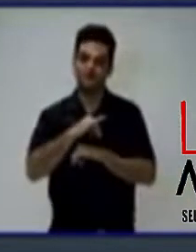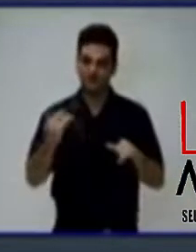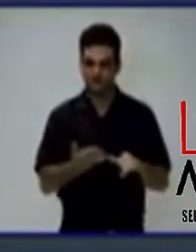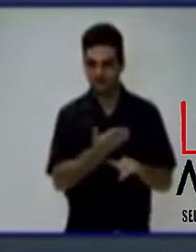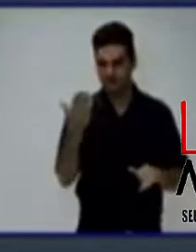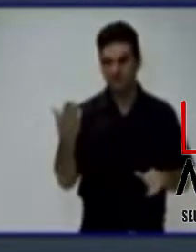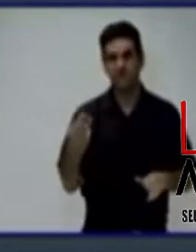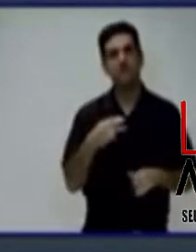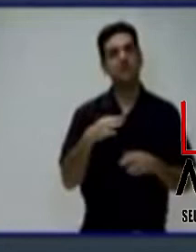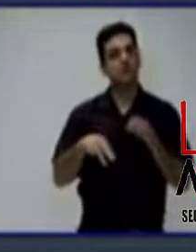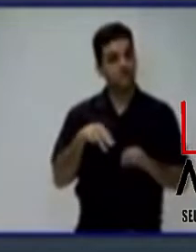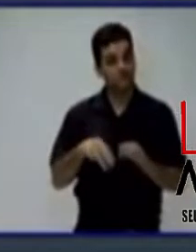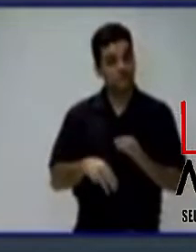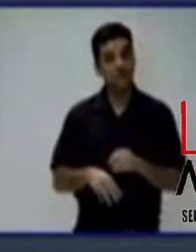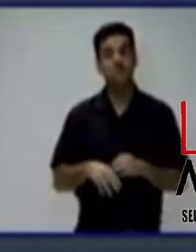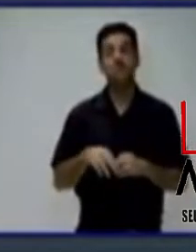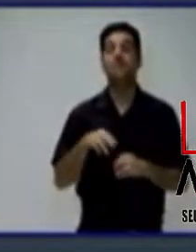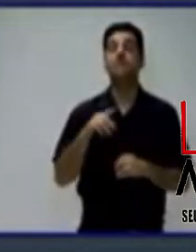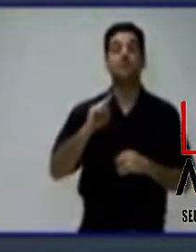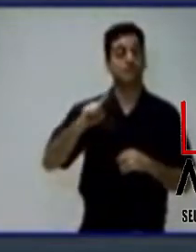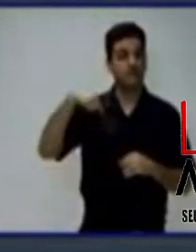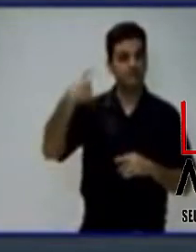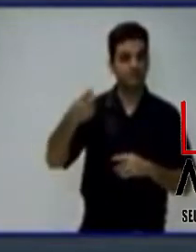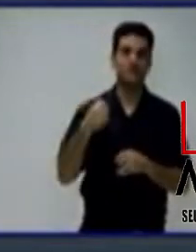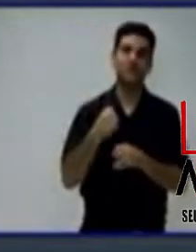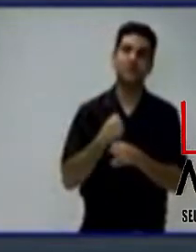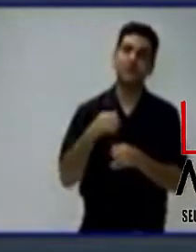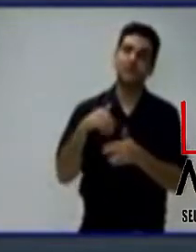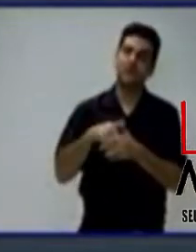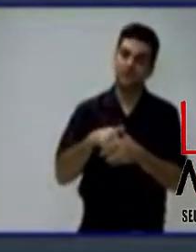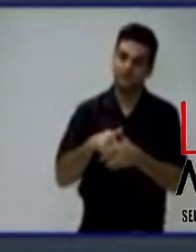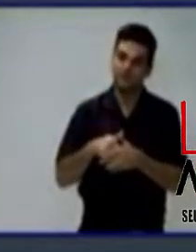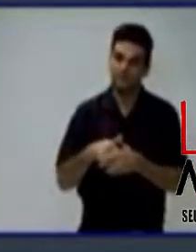colegas a, para as próximas eleições,